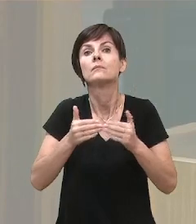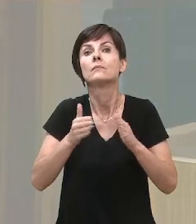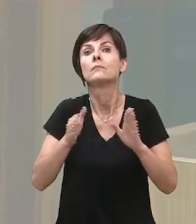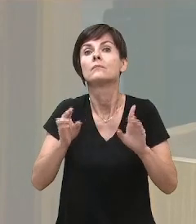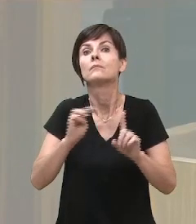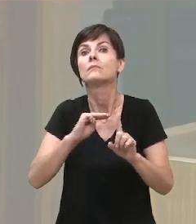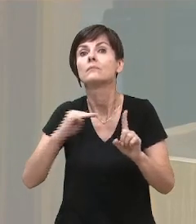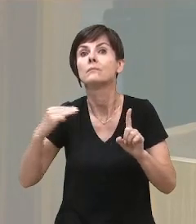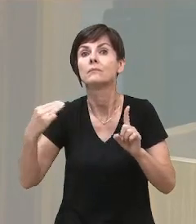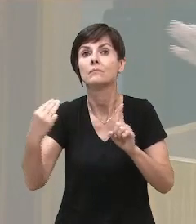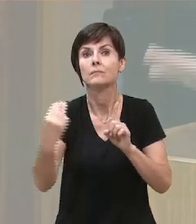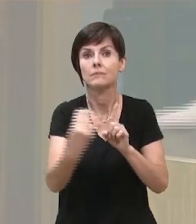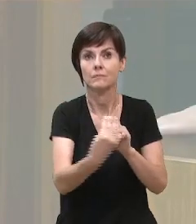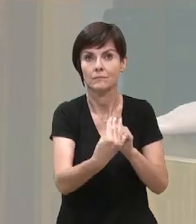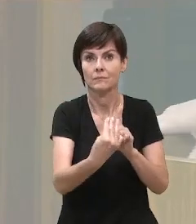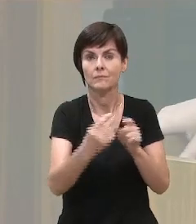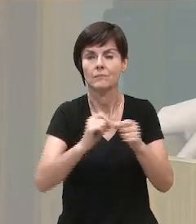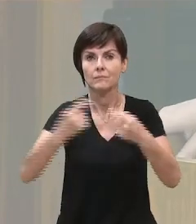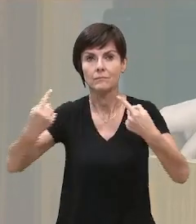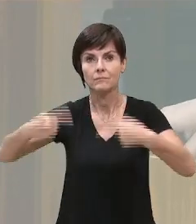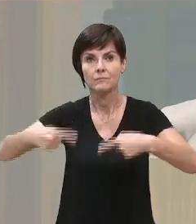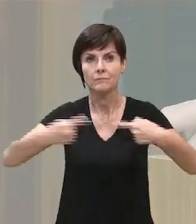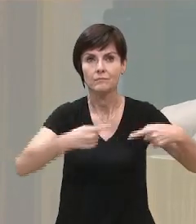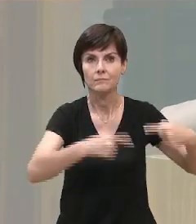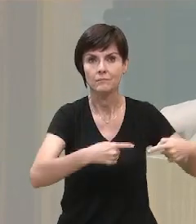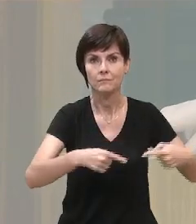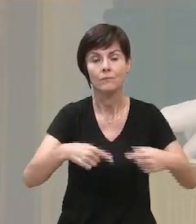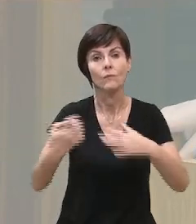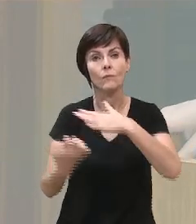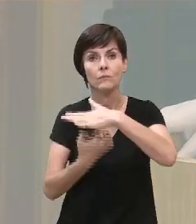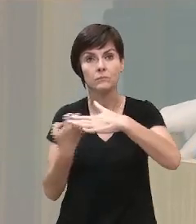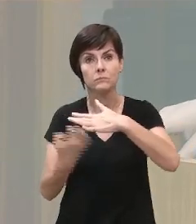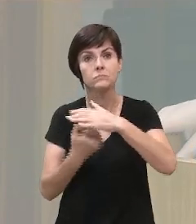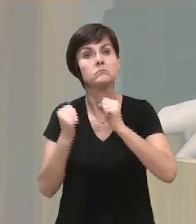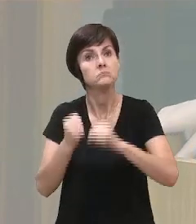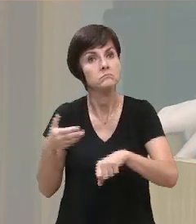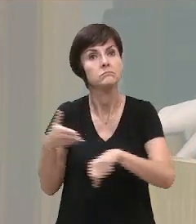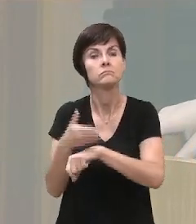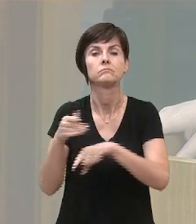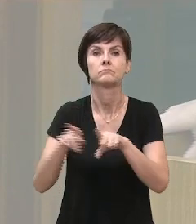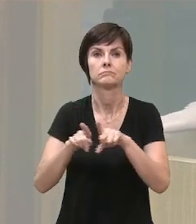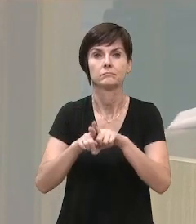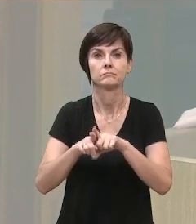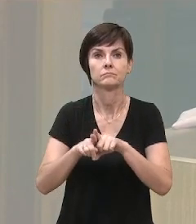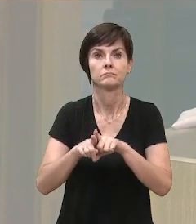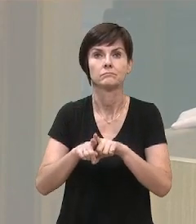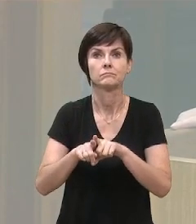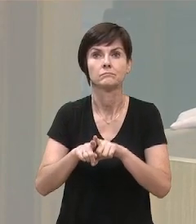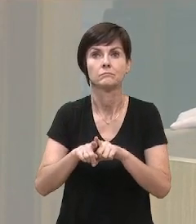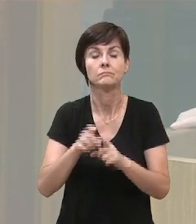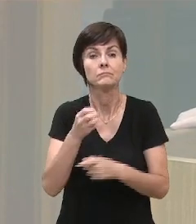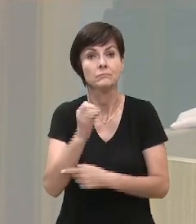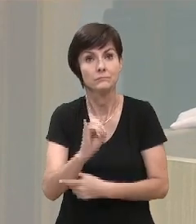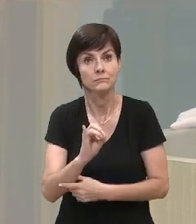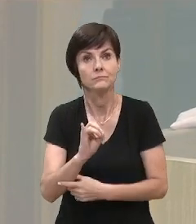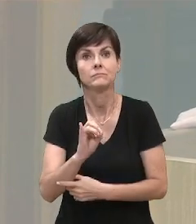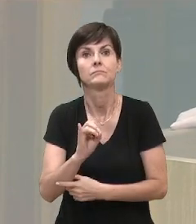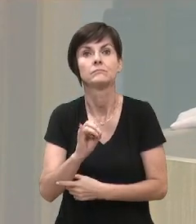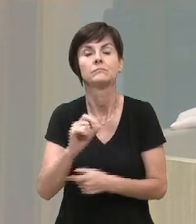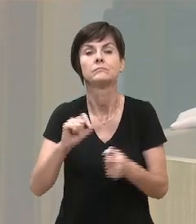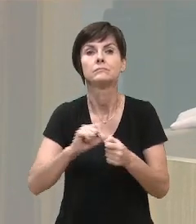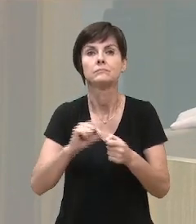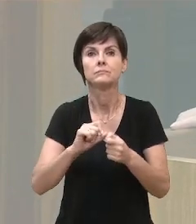mercado, de condicionar a outras empresas estarem aqui neste processo. E quando, então, faz